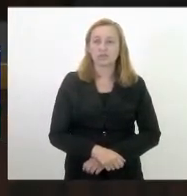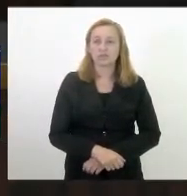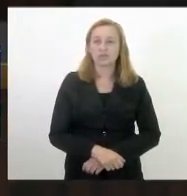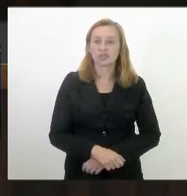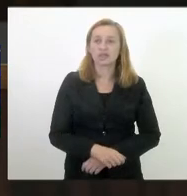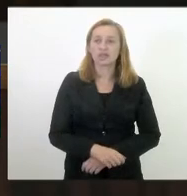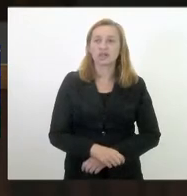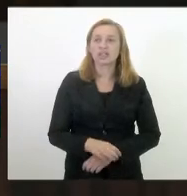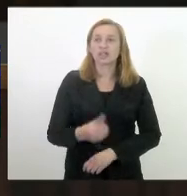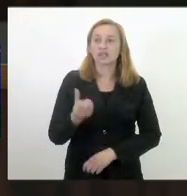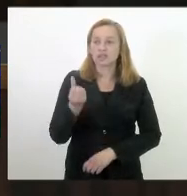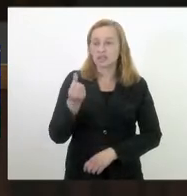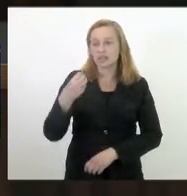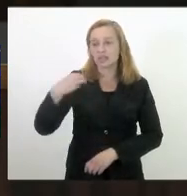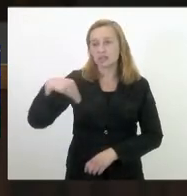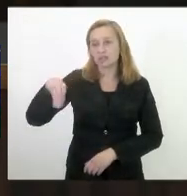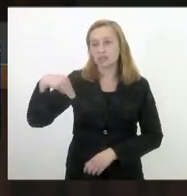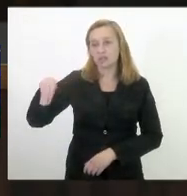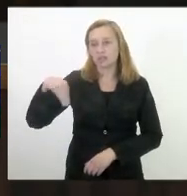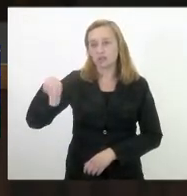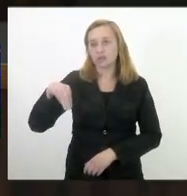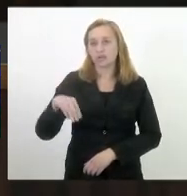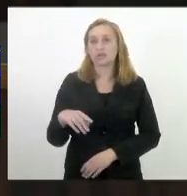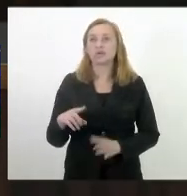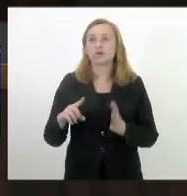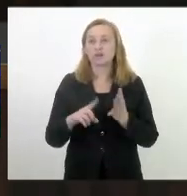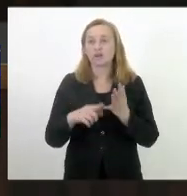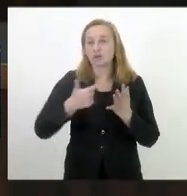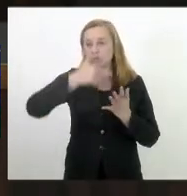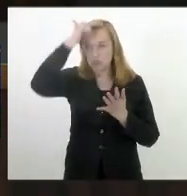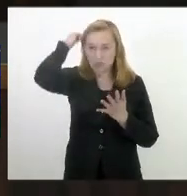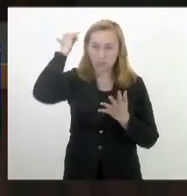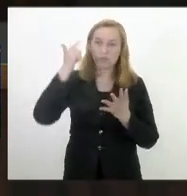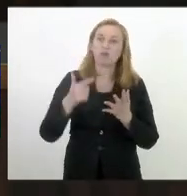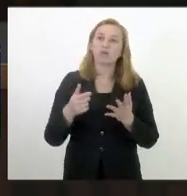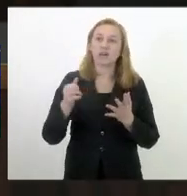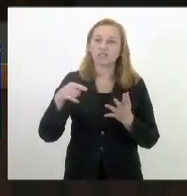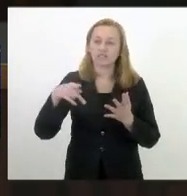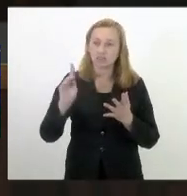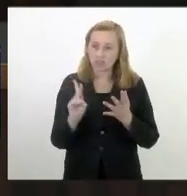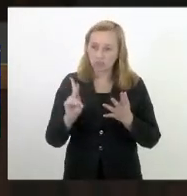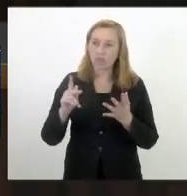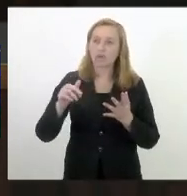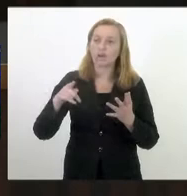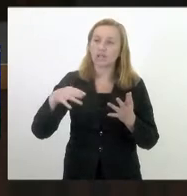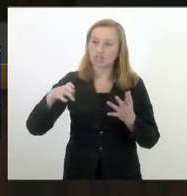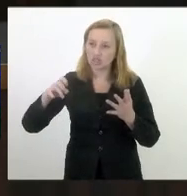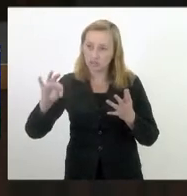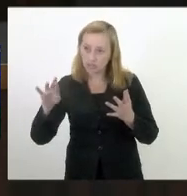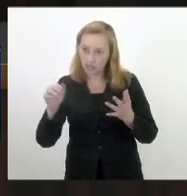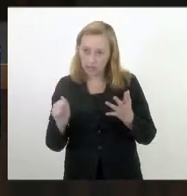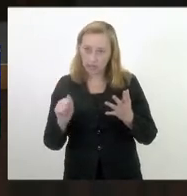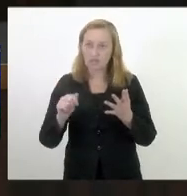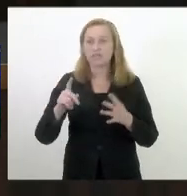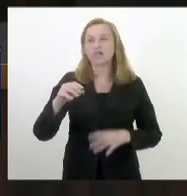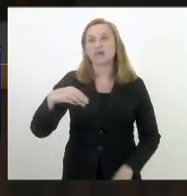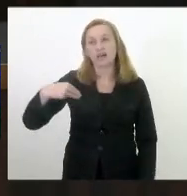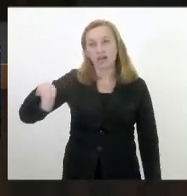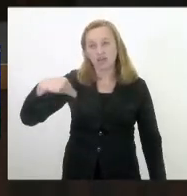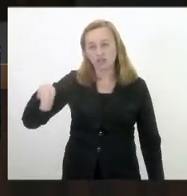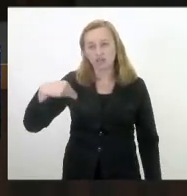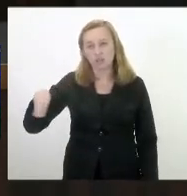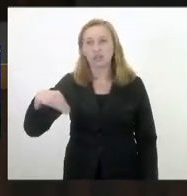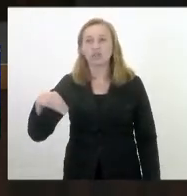Seminque. Luiz Paulo, Renata, Alexandre Knoploch, Marta, Mônica, Lucinha, Valdec, Dani, Alexandre Freitas e Carlos Mink. Ok?